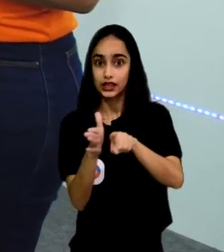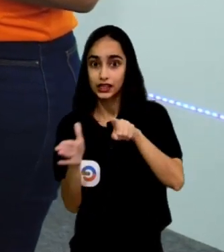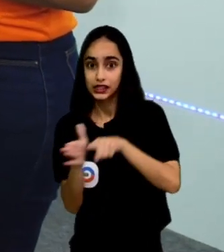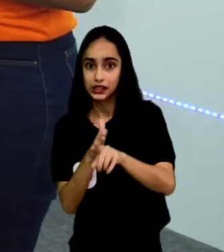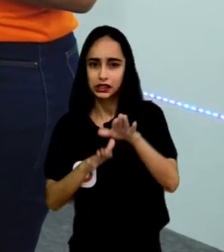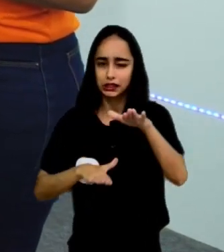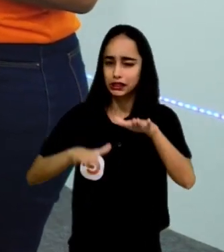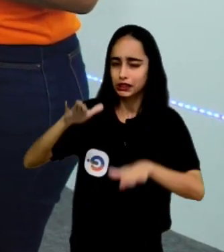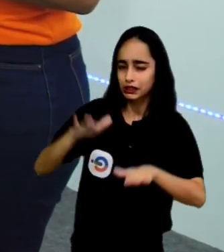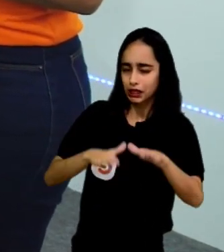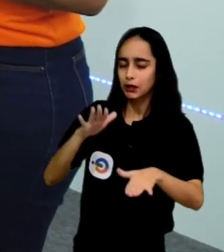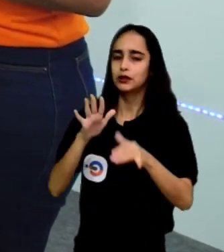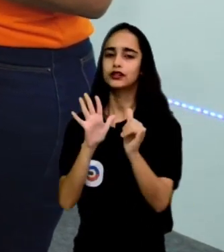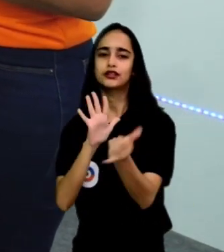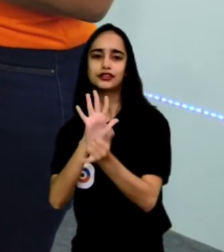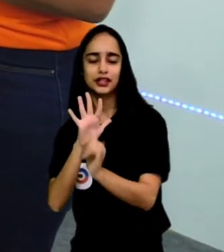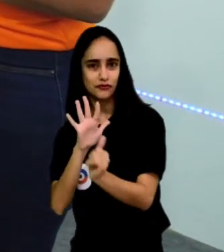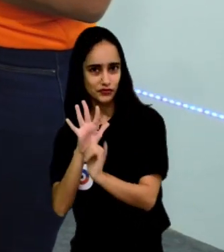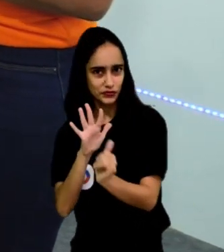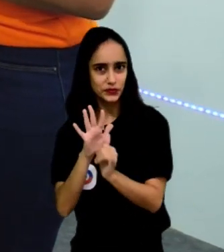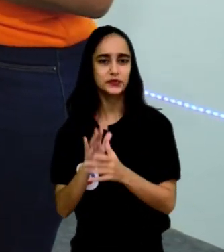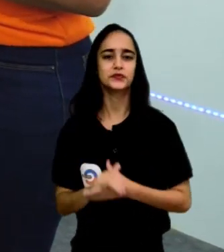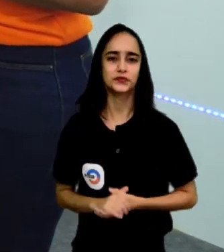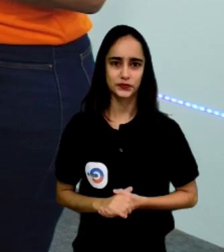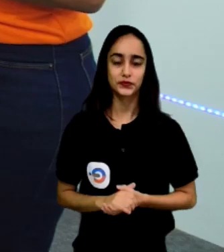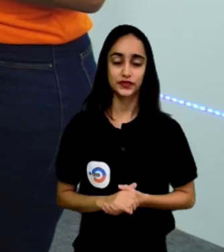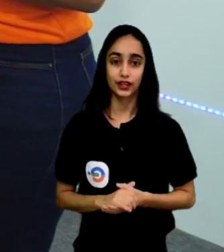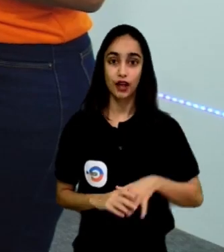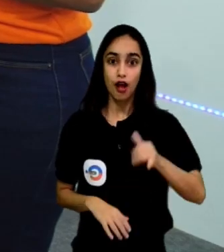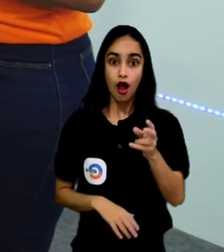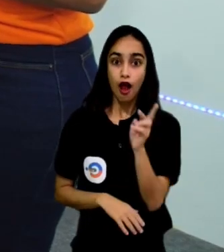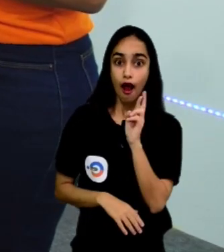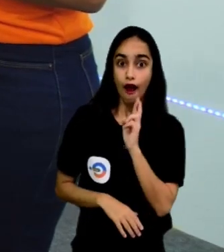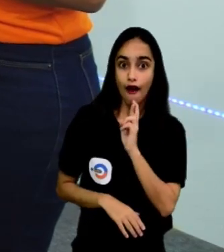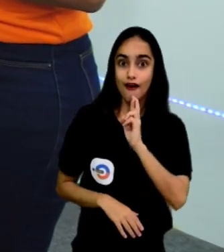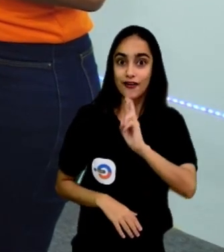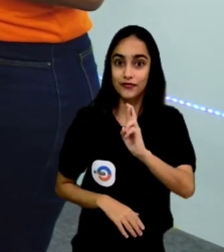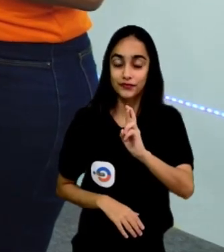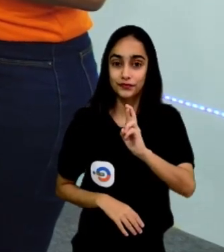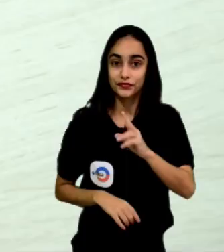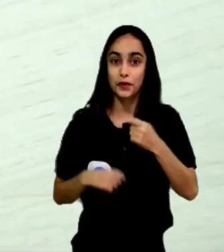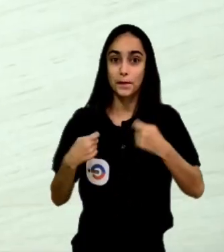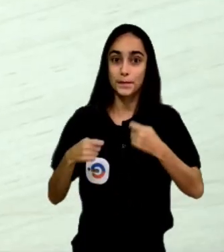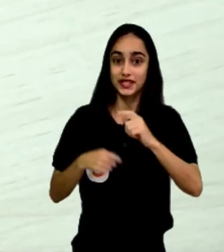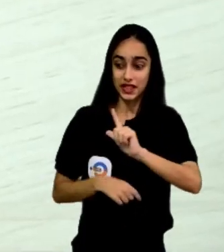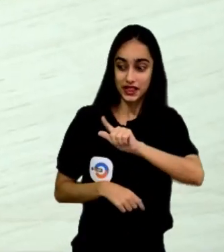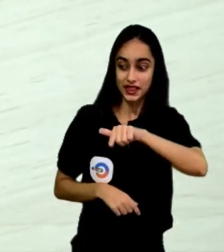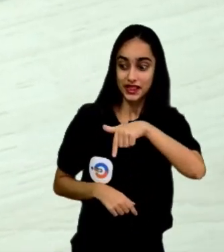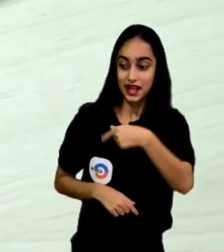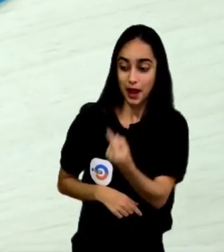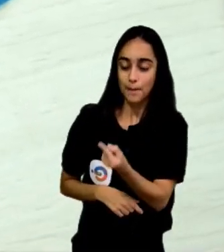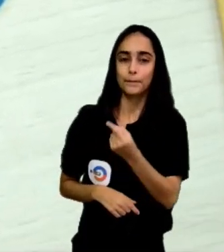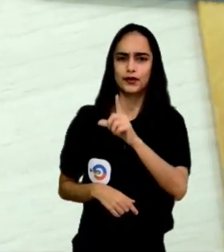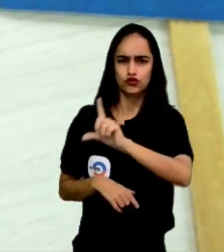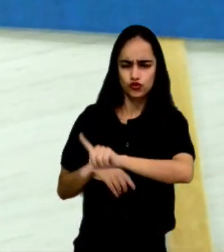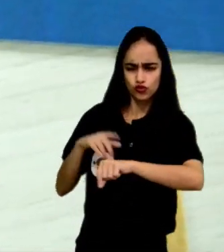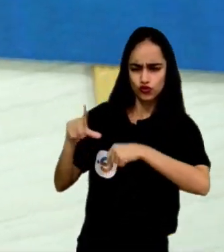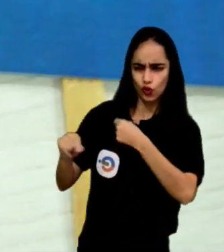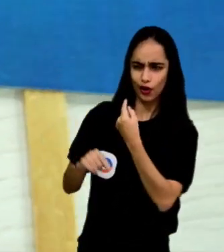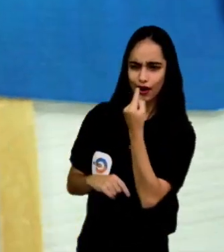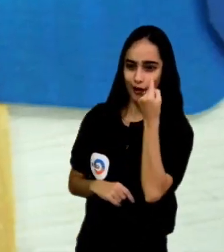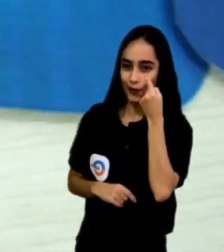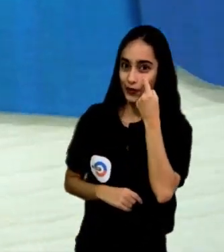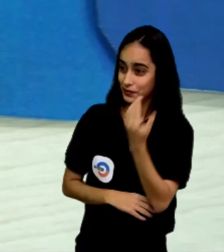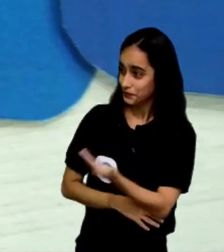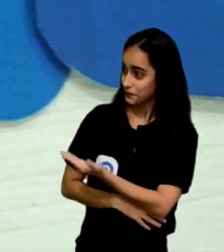acordo com a fábula e a resposta você vai escolher aqui, ó, uma das plaquinhas para